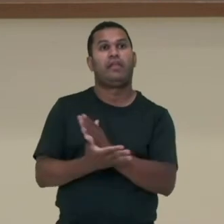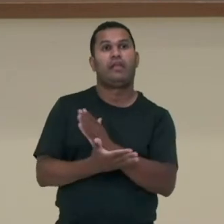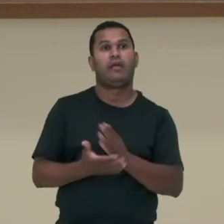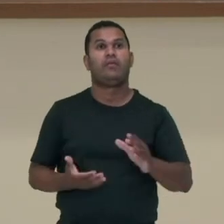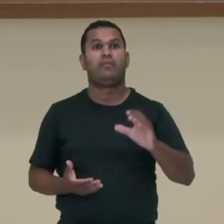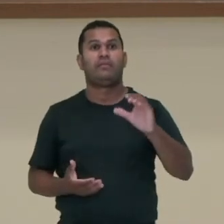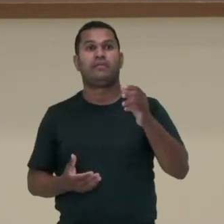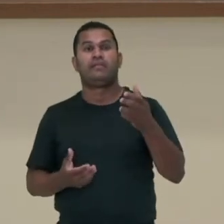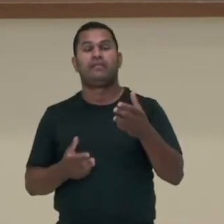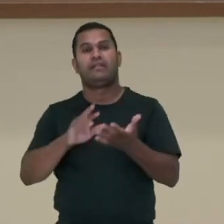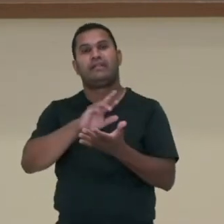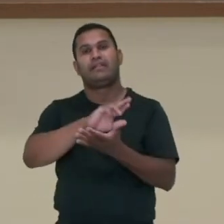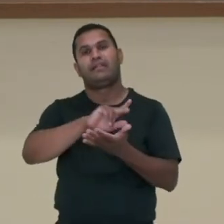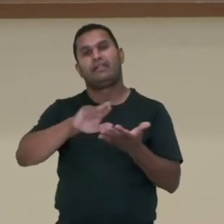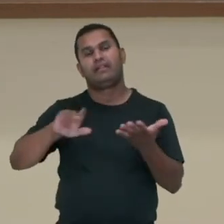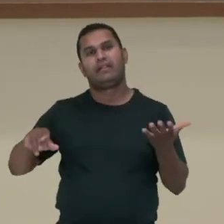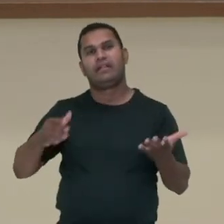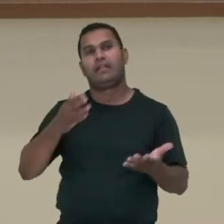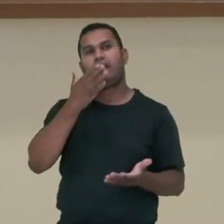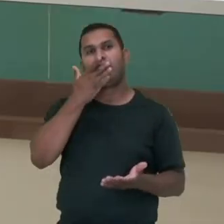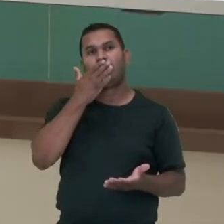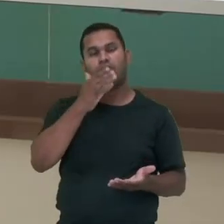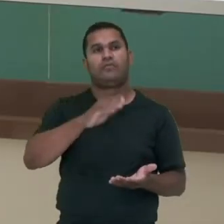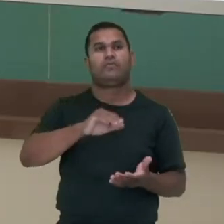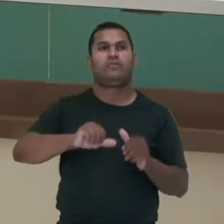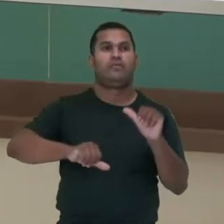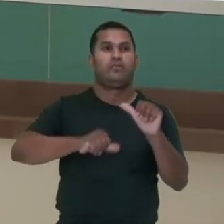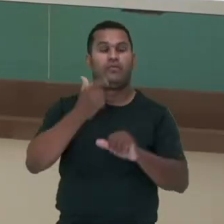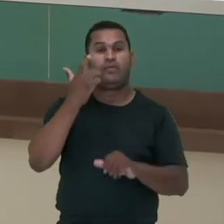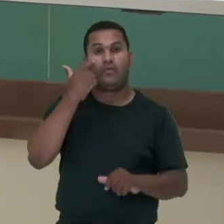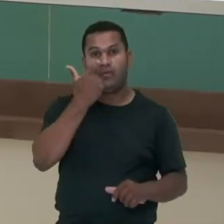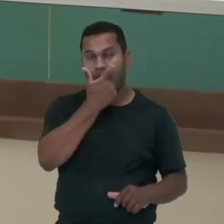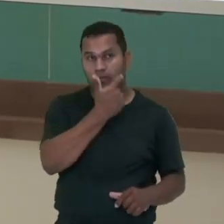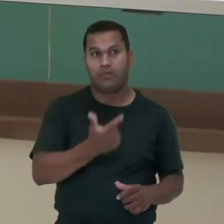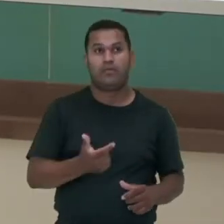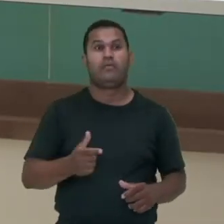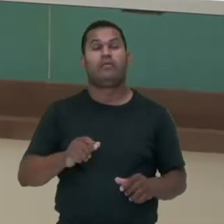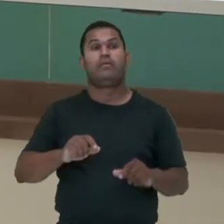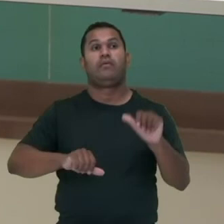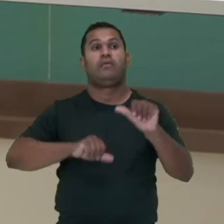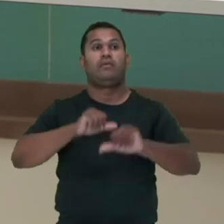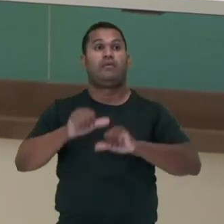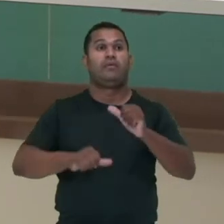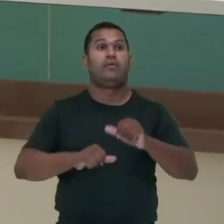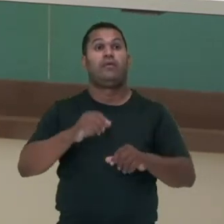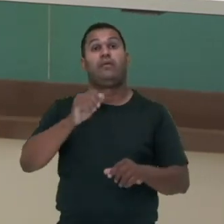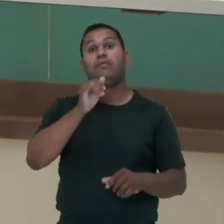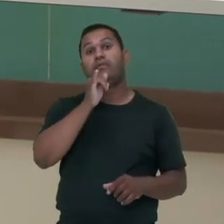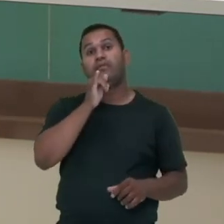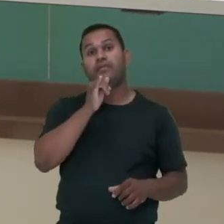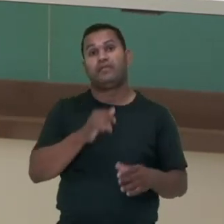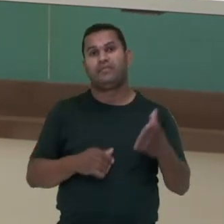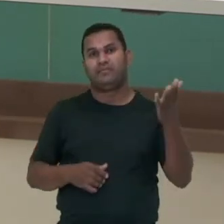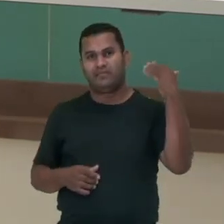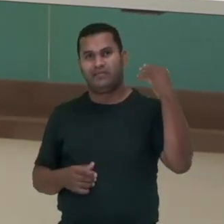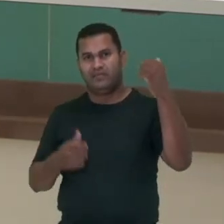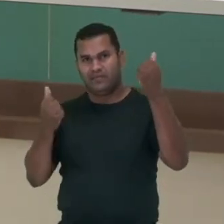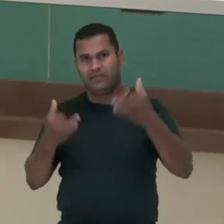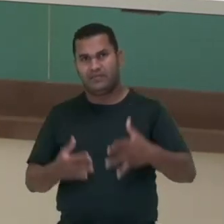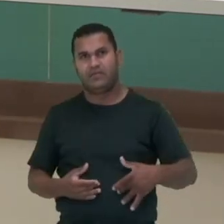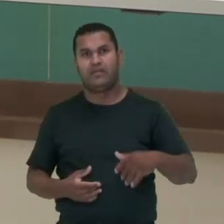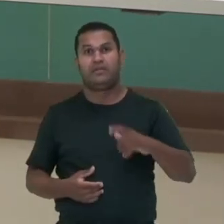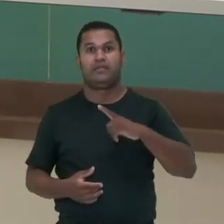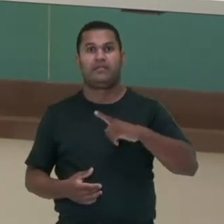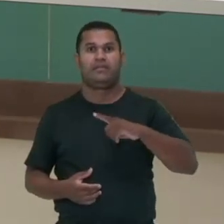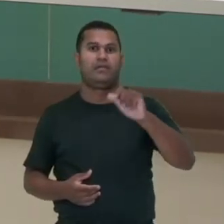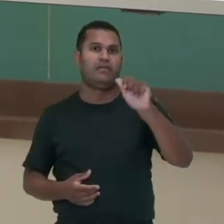né? Então, o genótipo é basicamente aquilo. O genótipo que determinou o albinismo era o azinho-azinho. O que determinou o